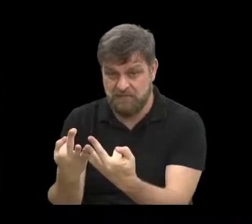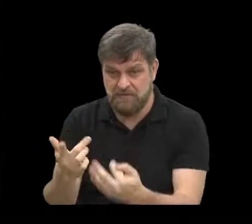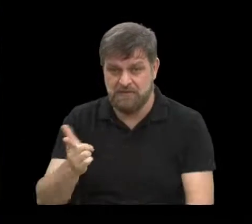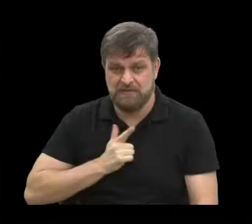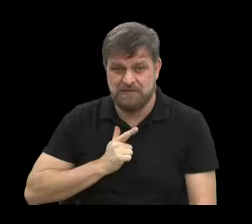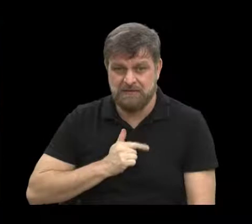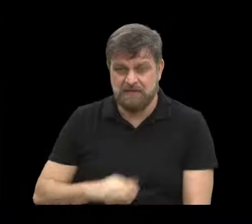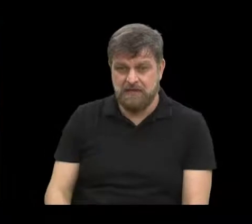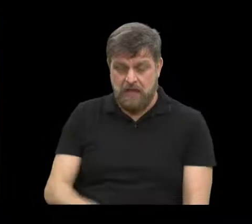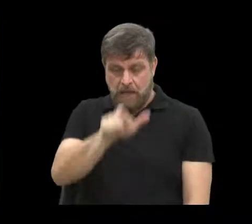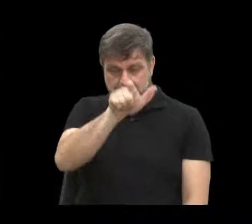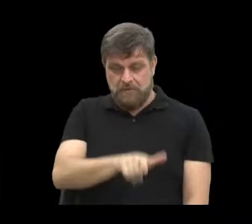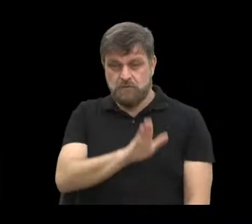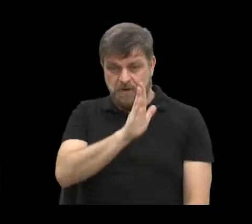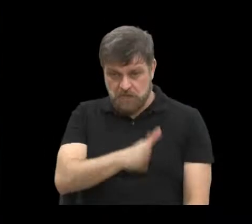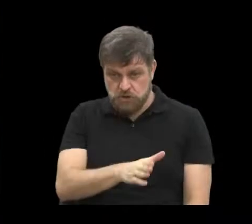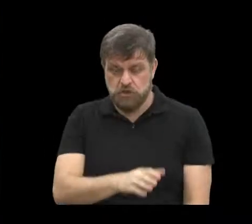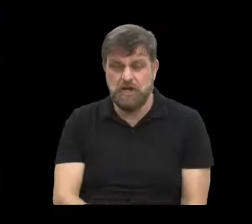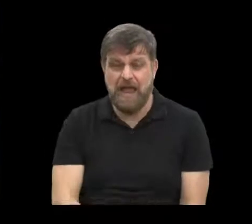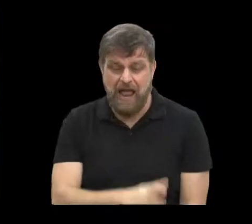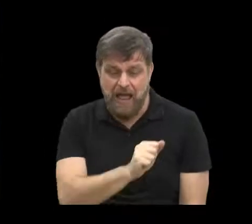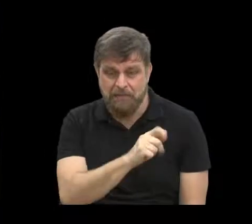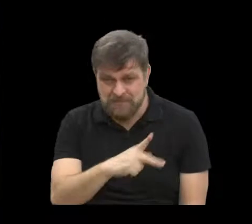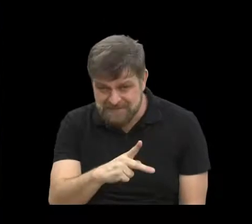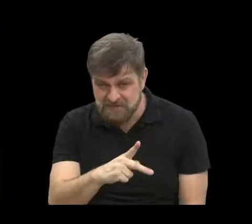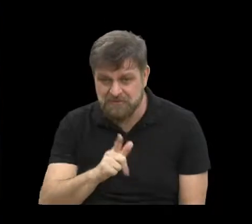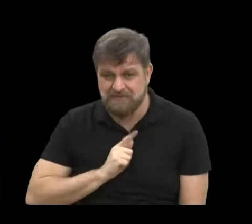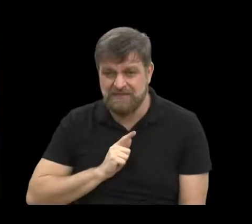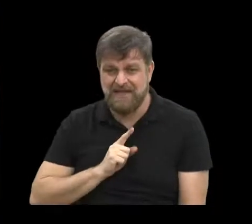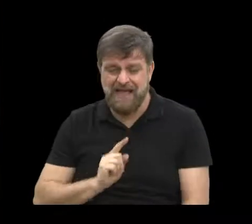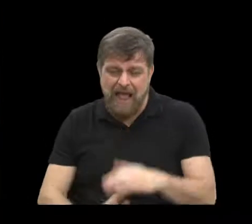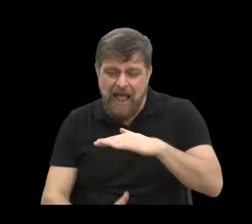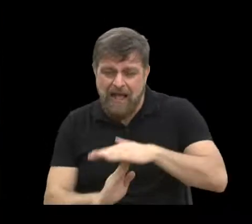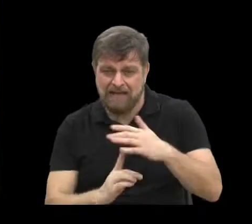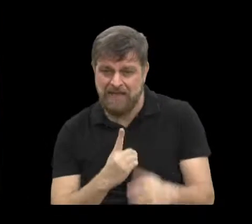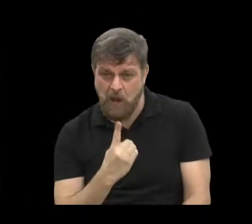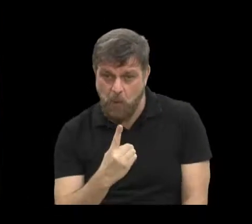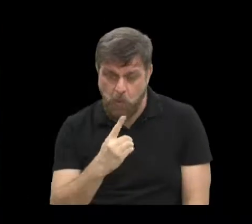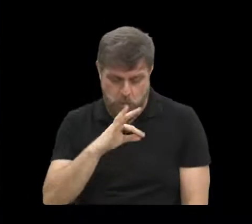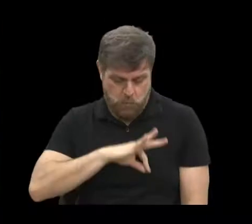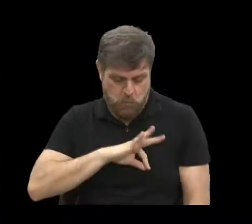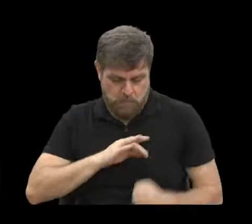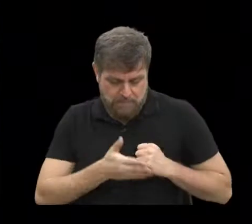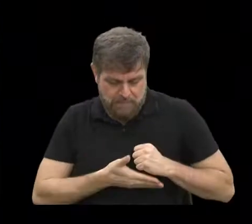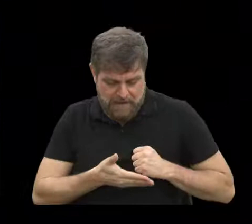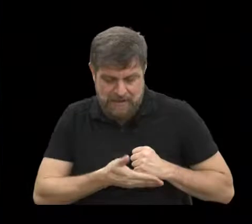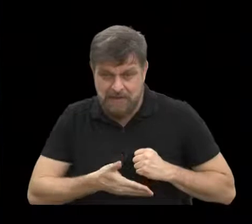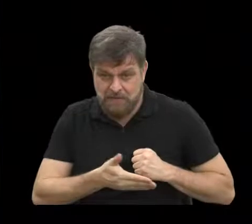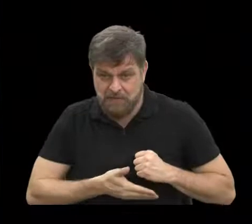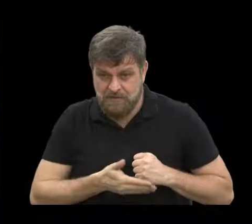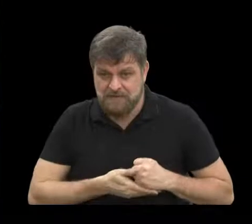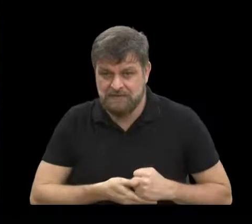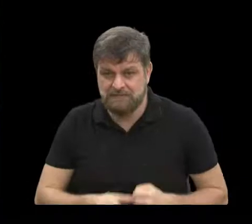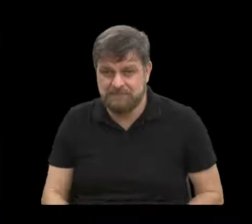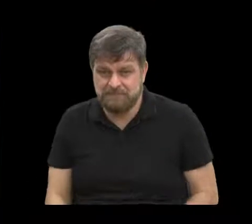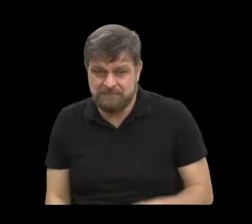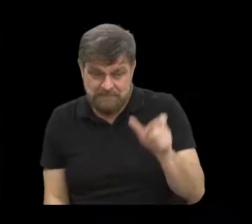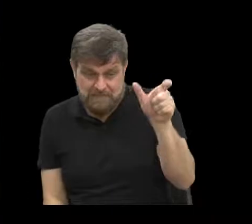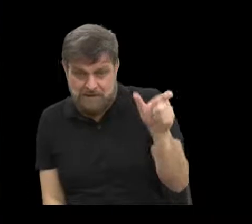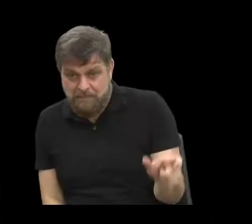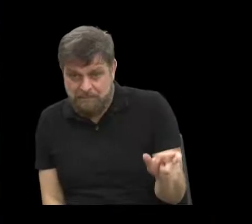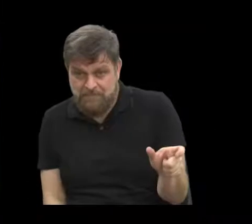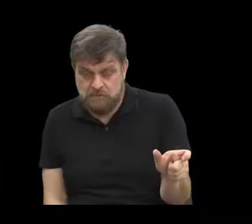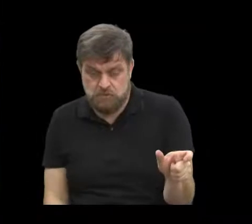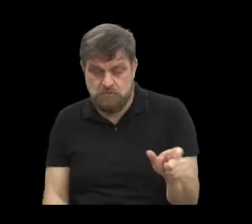benefícios previdenciários e assistenciais no valor de até um salário mínimo recebido por outro membro do